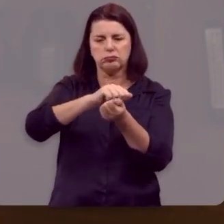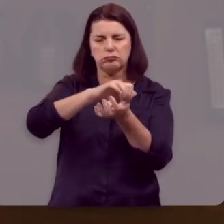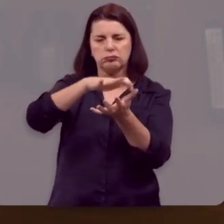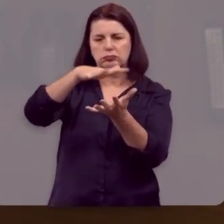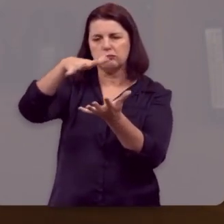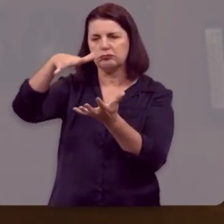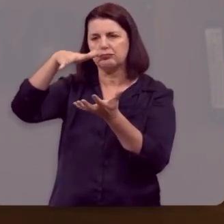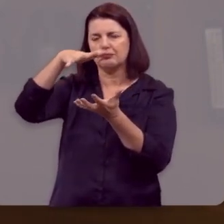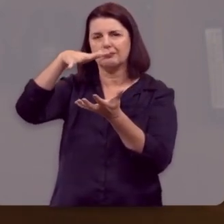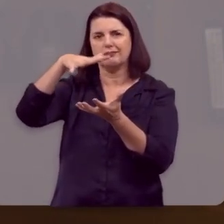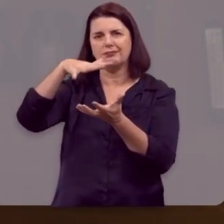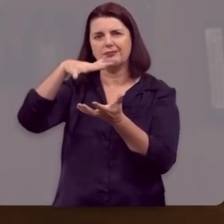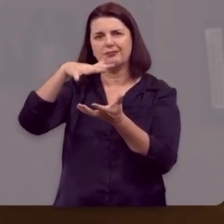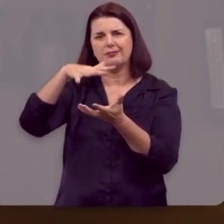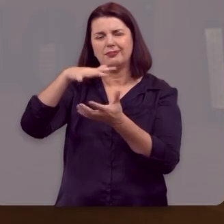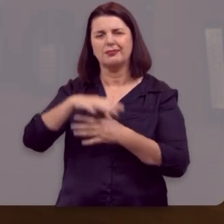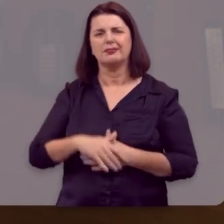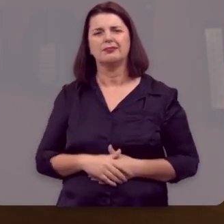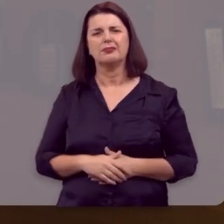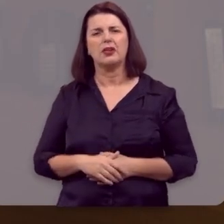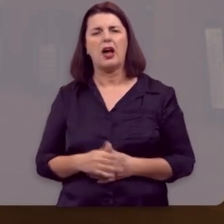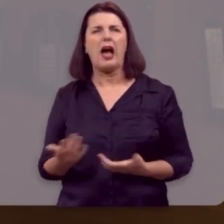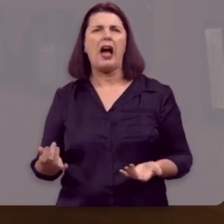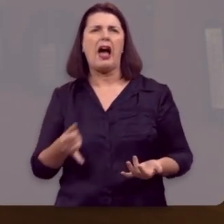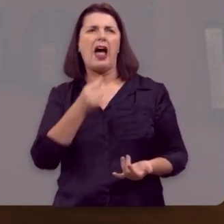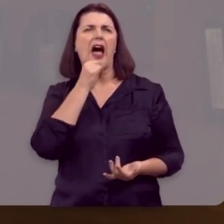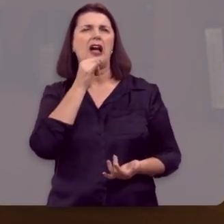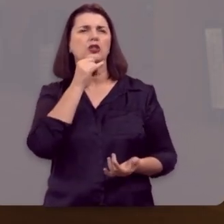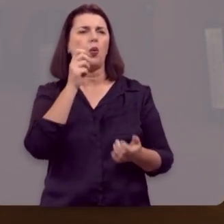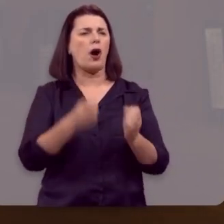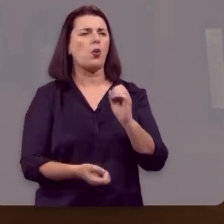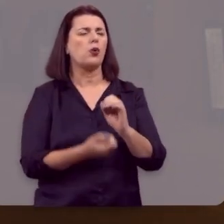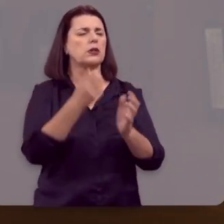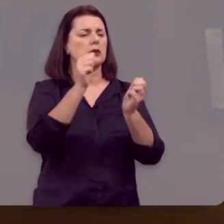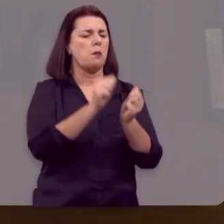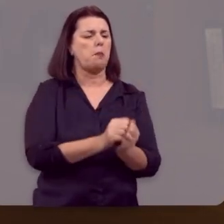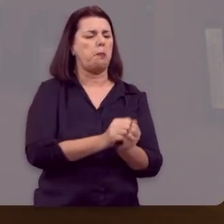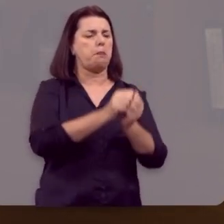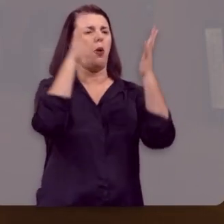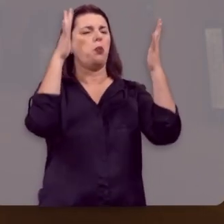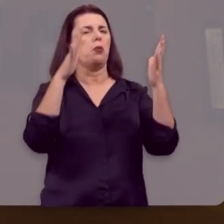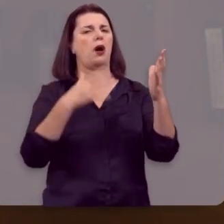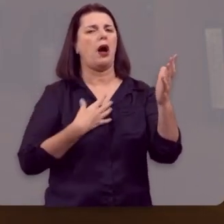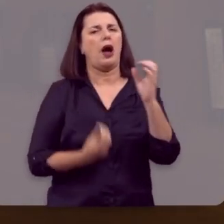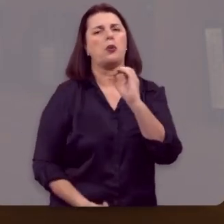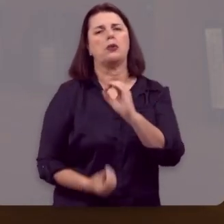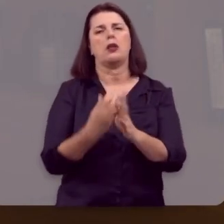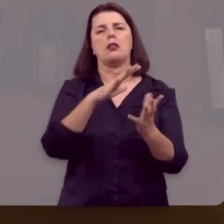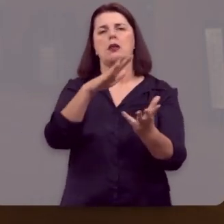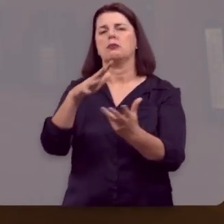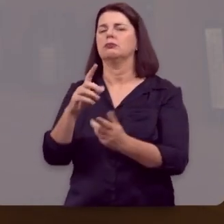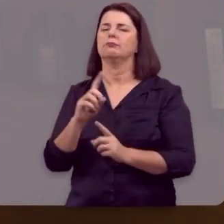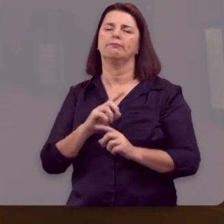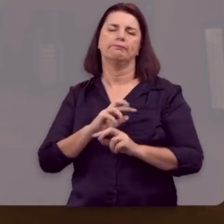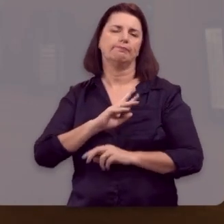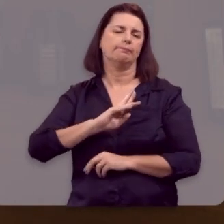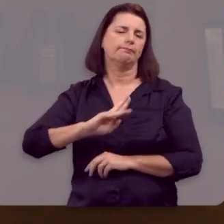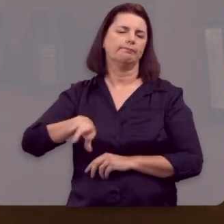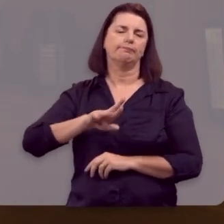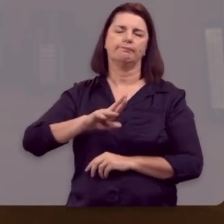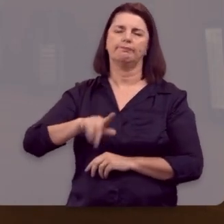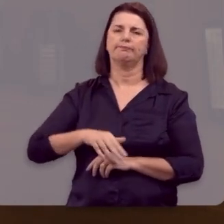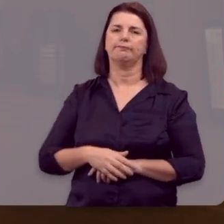que o mundo surgiu mediante uma mega explosão cósmica casual. Não, o caos não produz o cosmos, a desordem não produz a